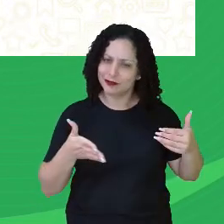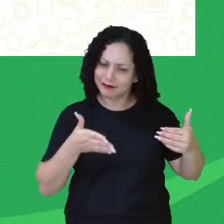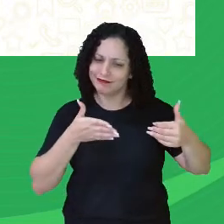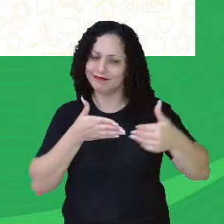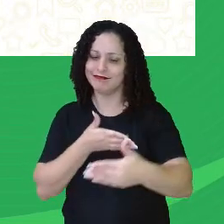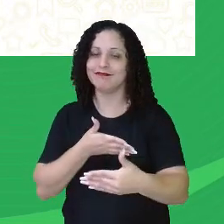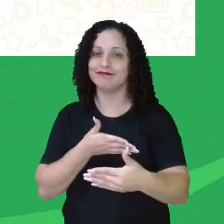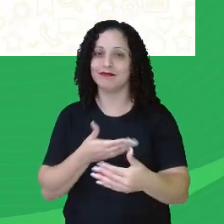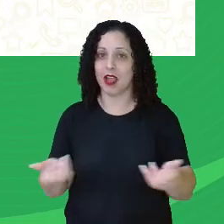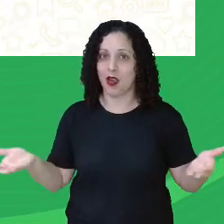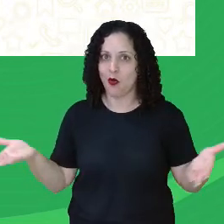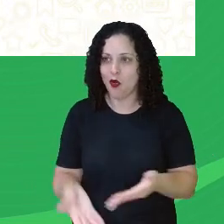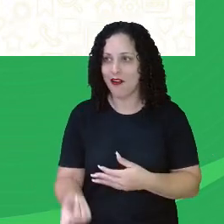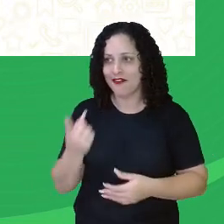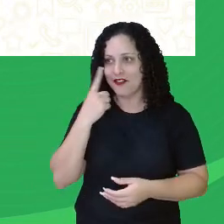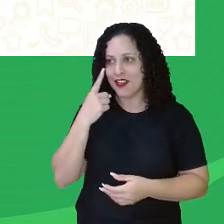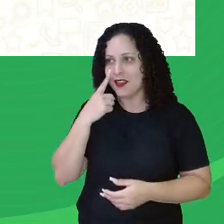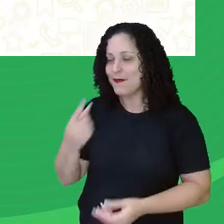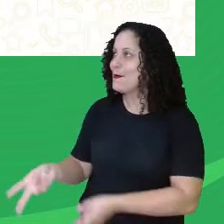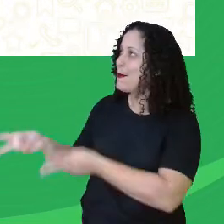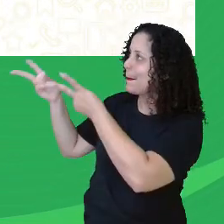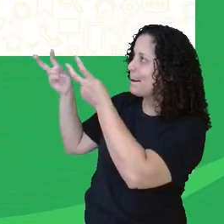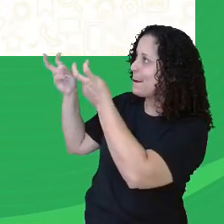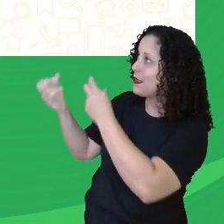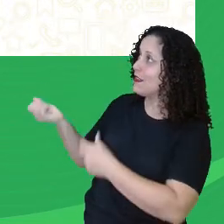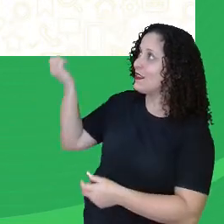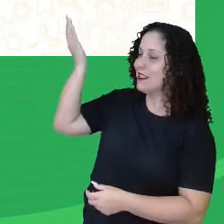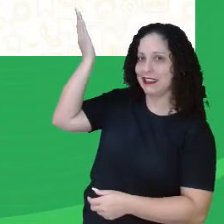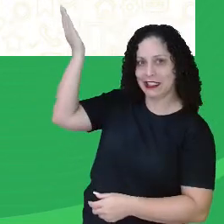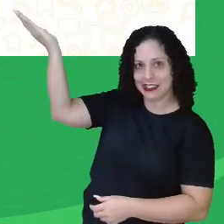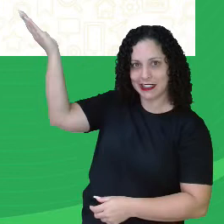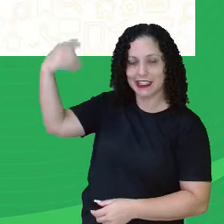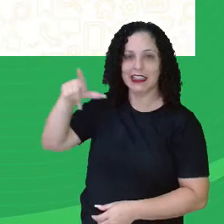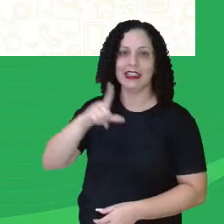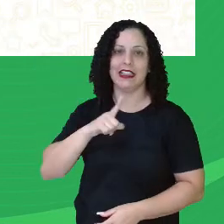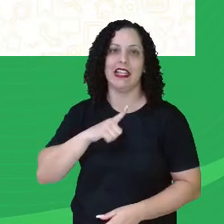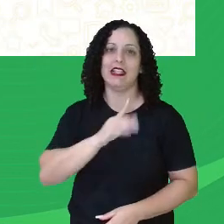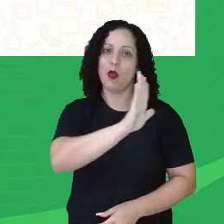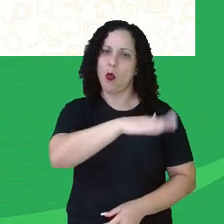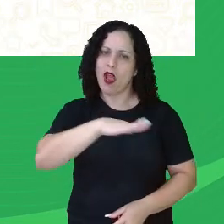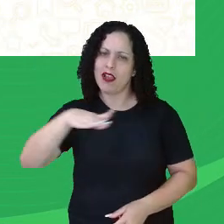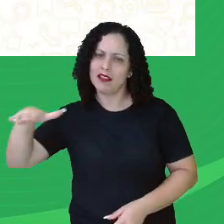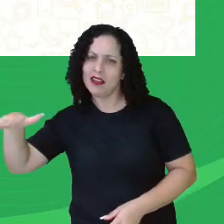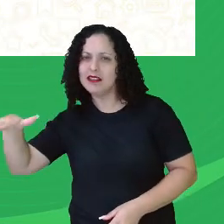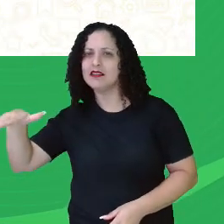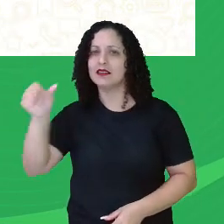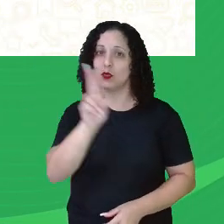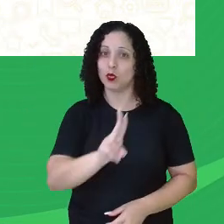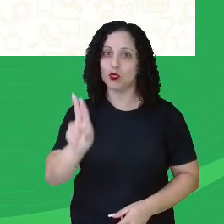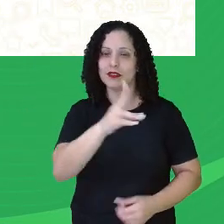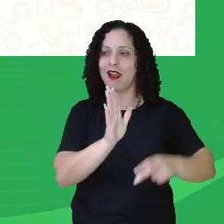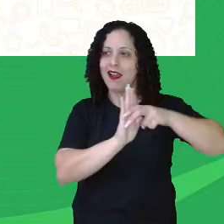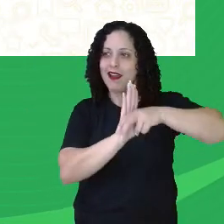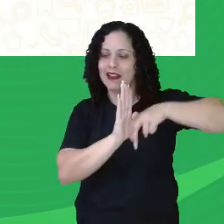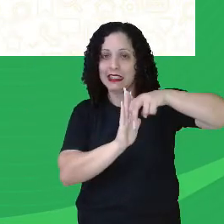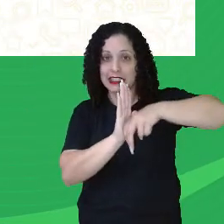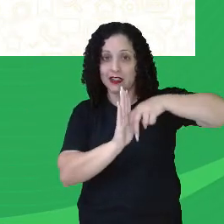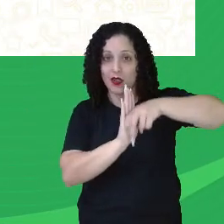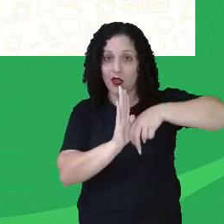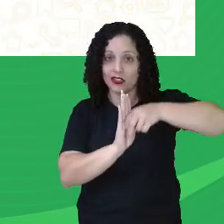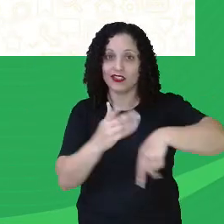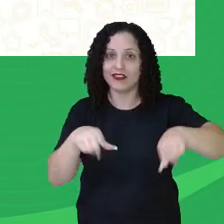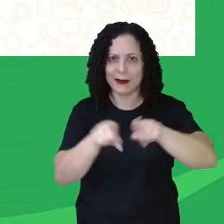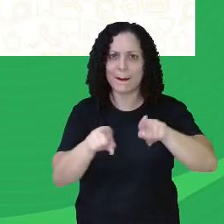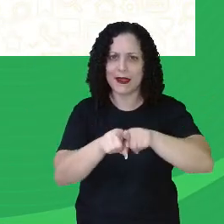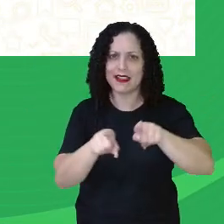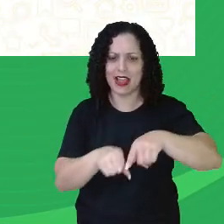próximo slide e a gente vai perceber que nesse slide nós temos uma criança usuária de cadeira de rodas, também